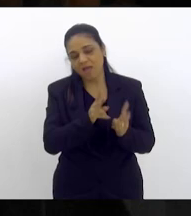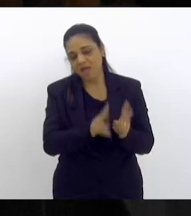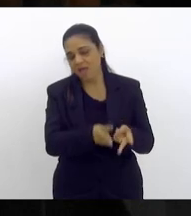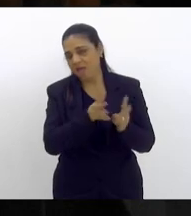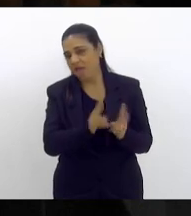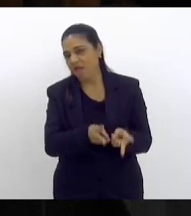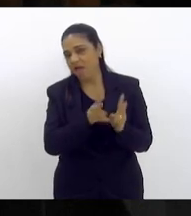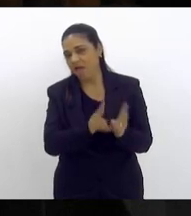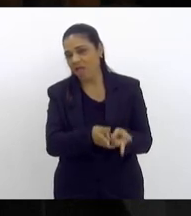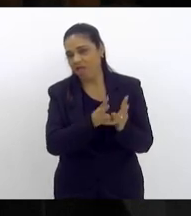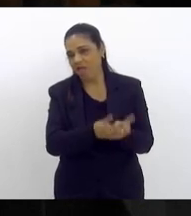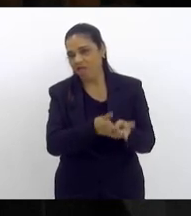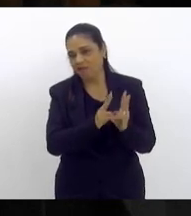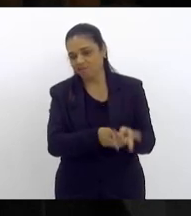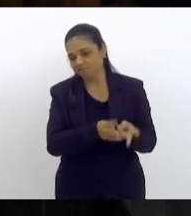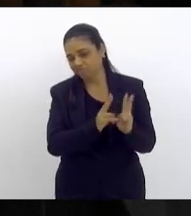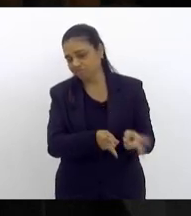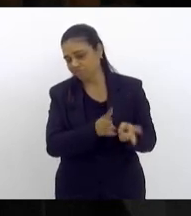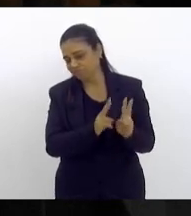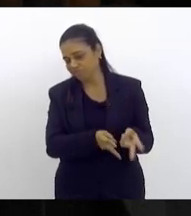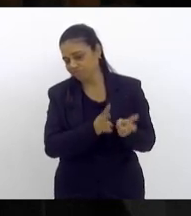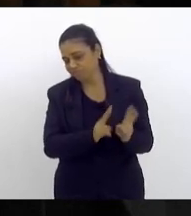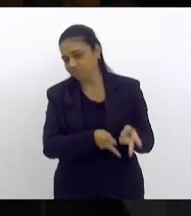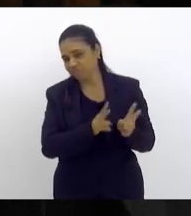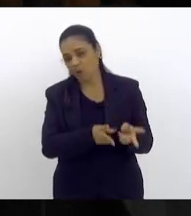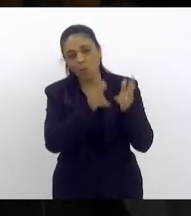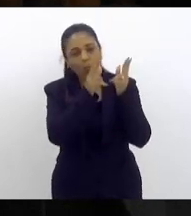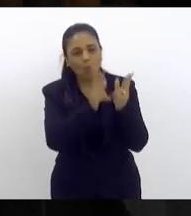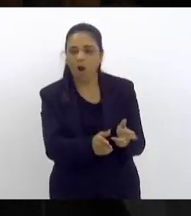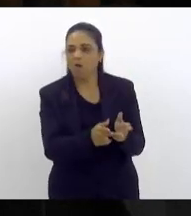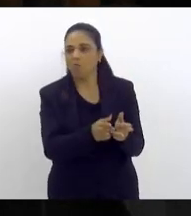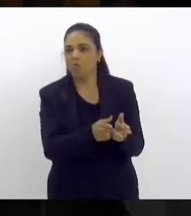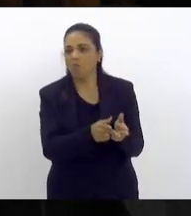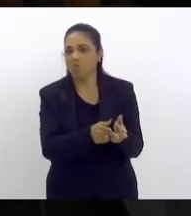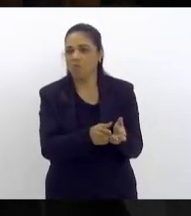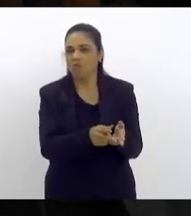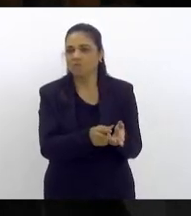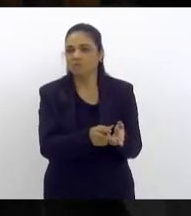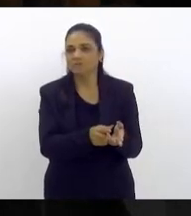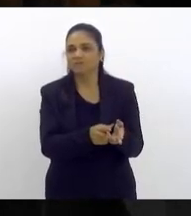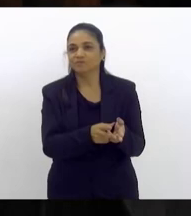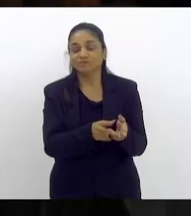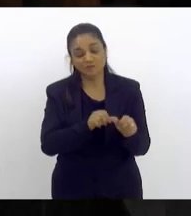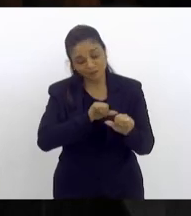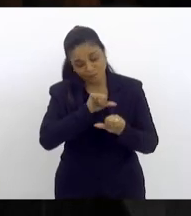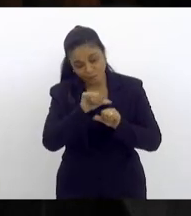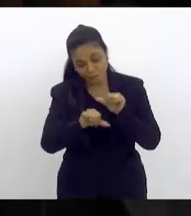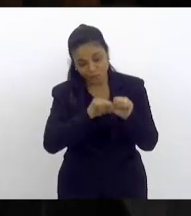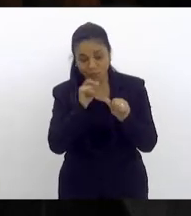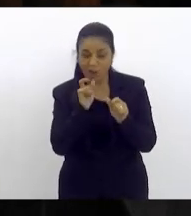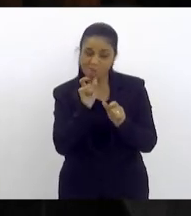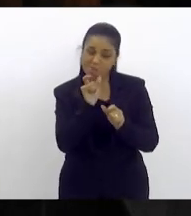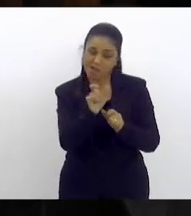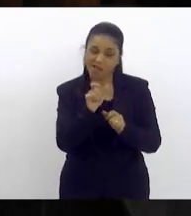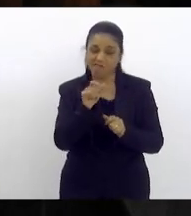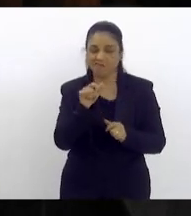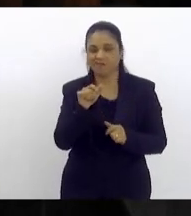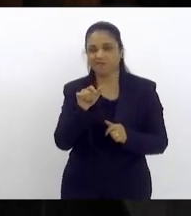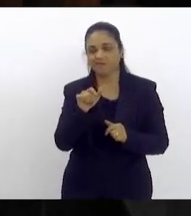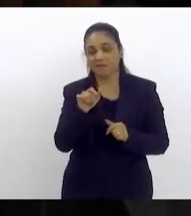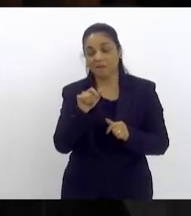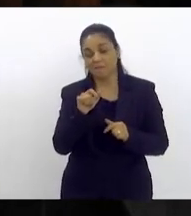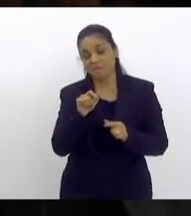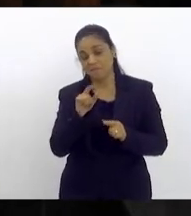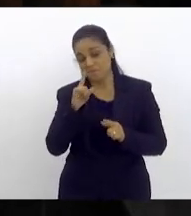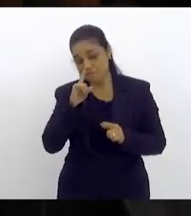são farinha do mesmo saco são todos eles eu vou trocar a metáfora porque essa metáfora de farinha quando se fala do pessoal é